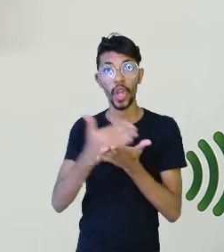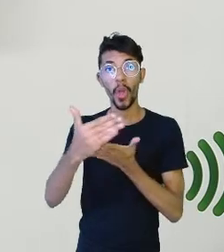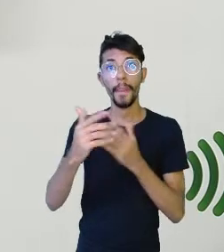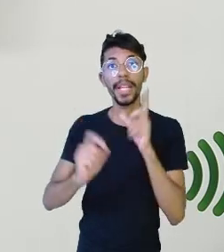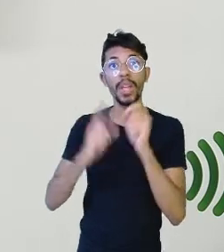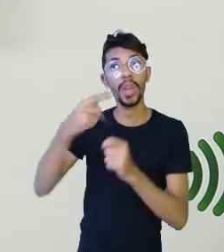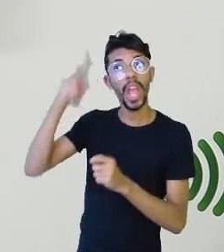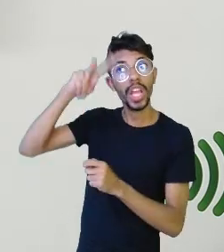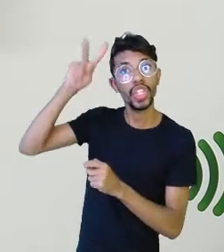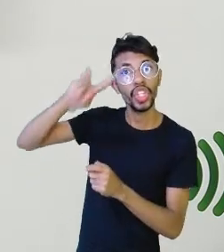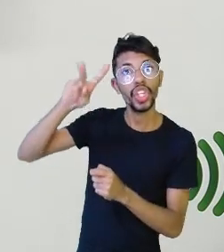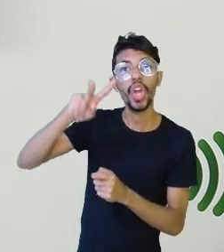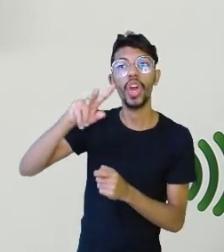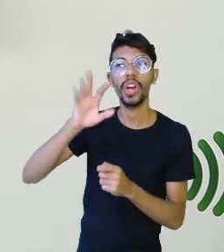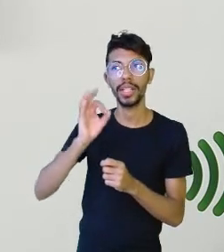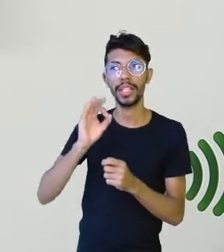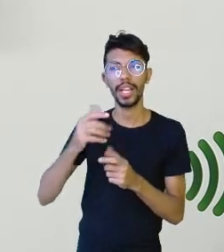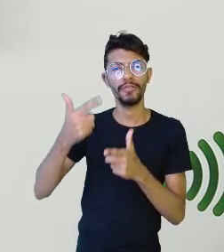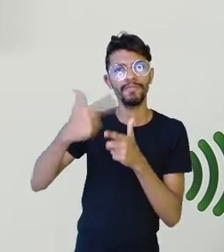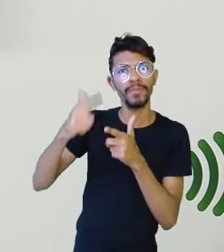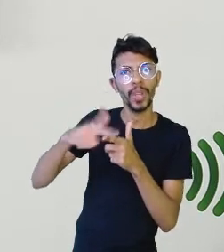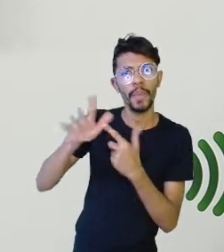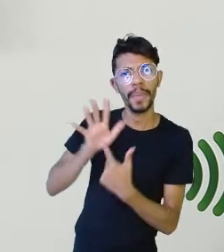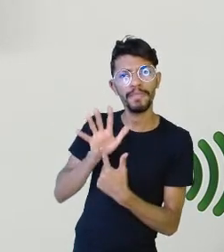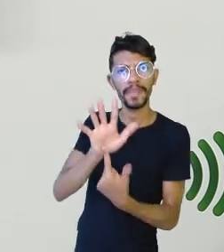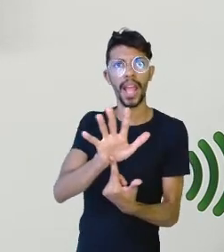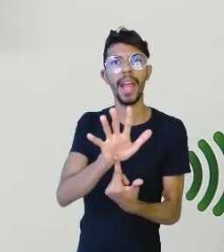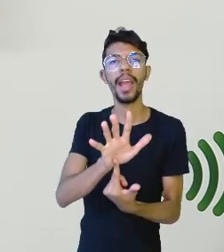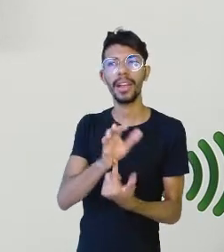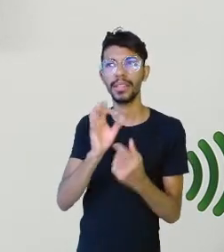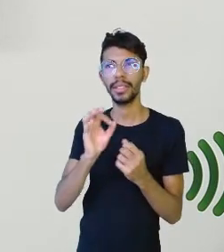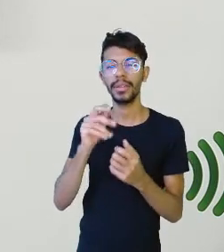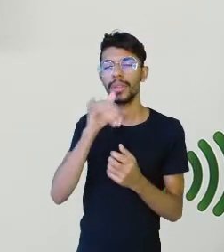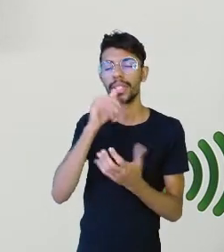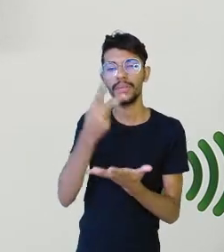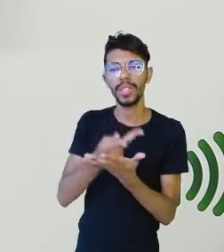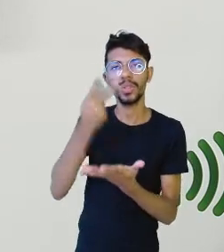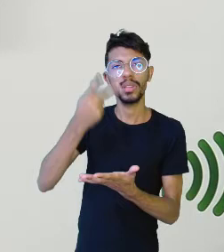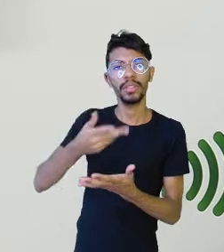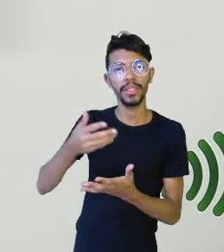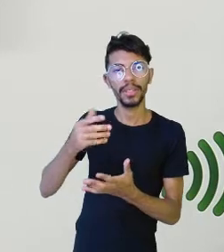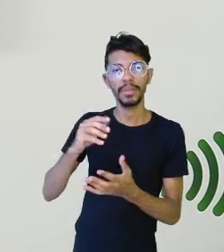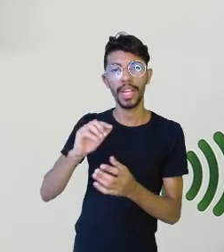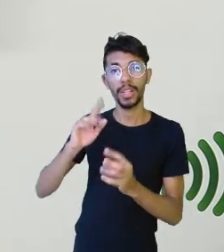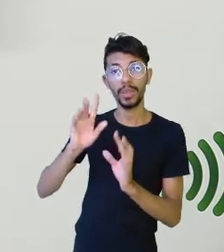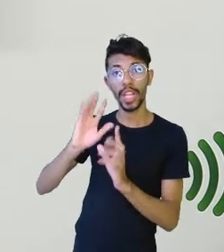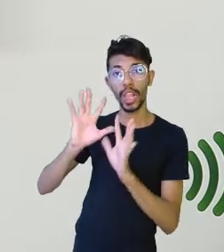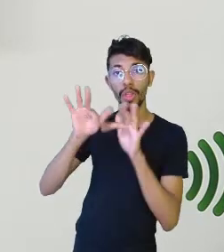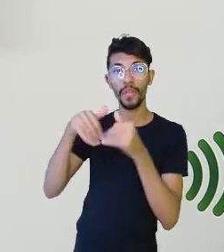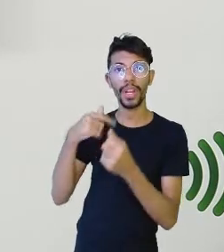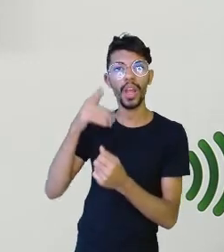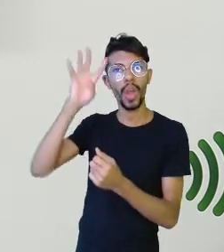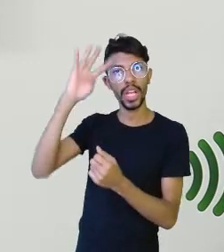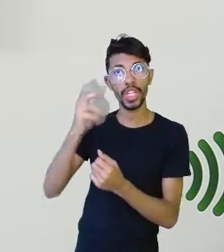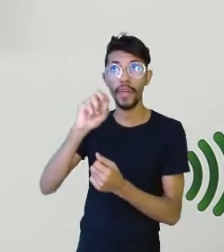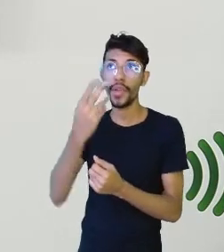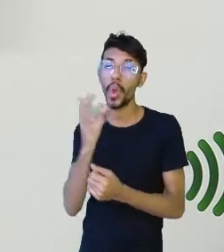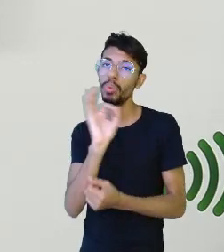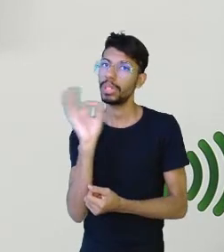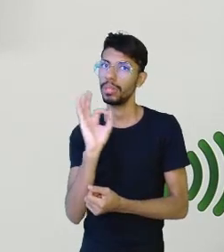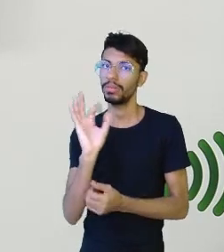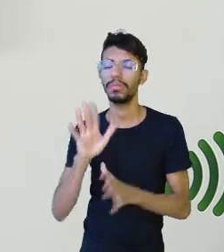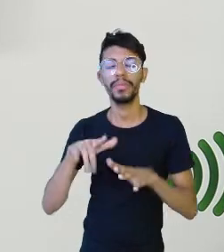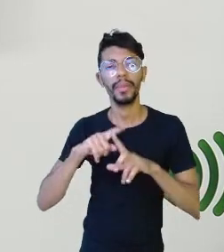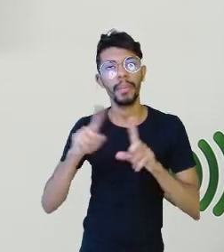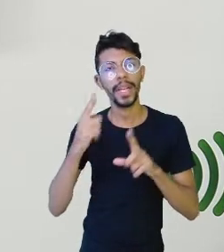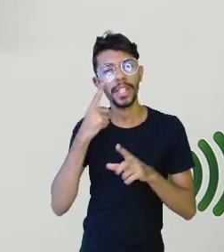porque geralmente a história começa com um problema, né? Uma situação que acontece e lá no final ela será resolvida ou não. Então, o